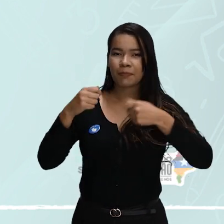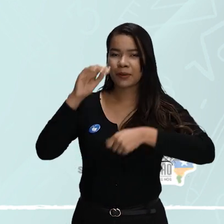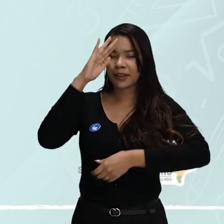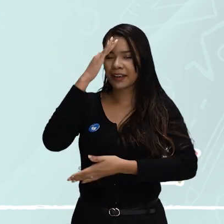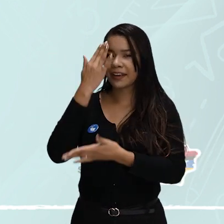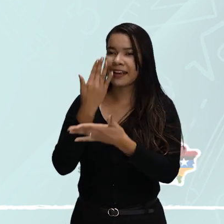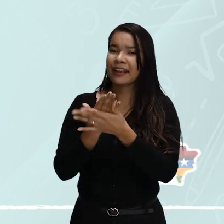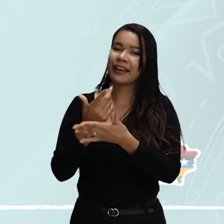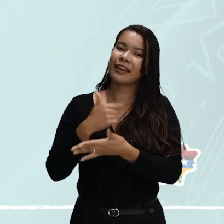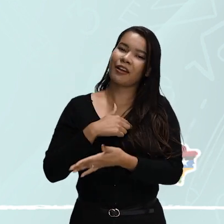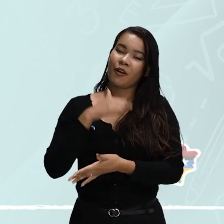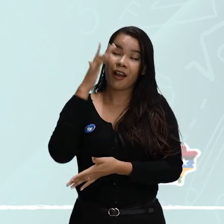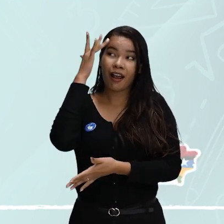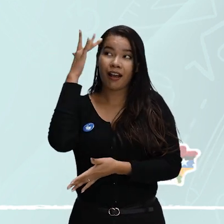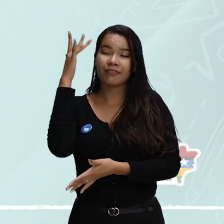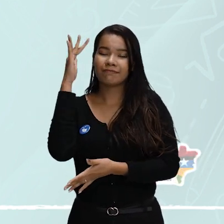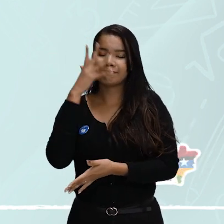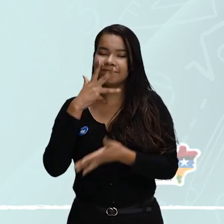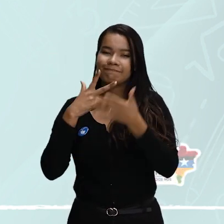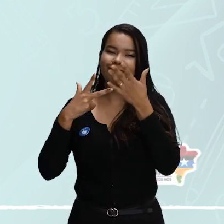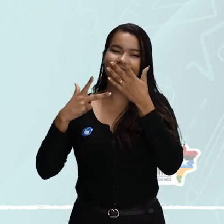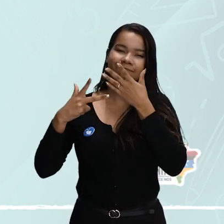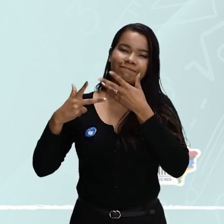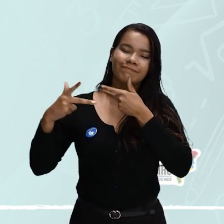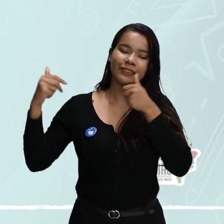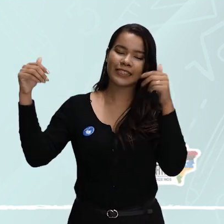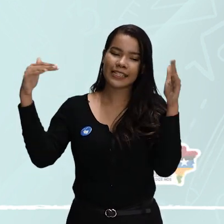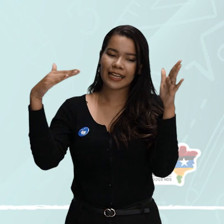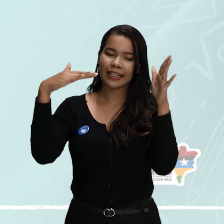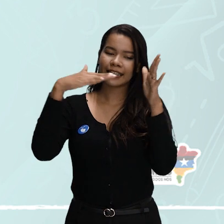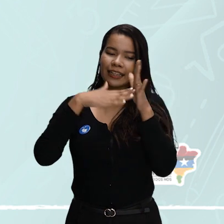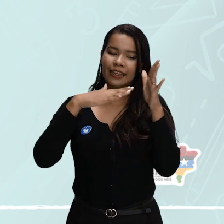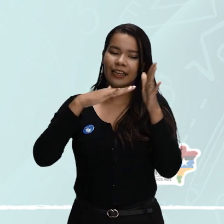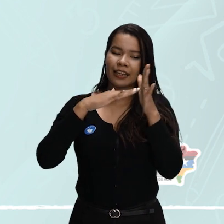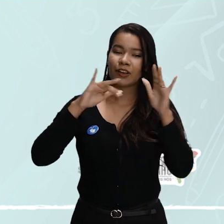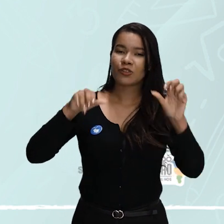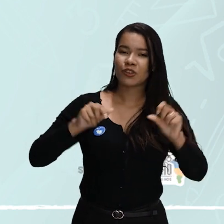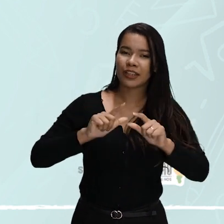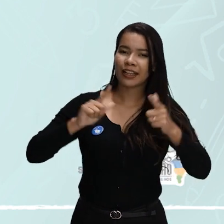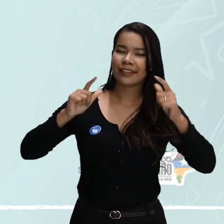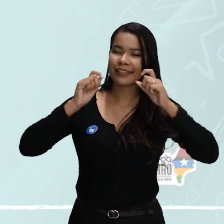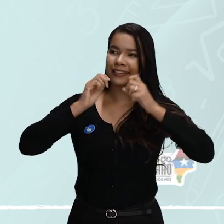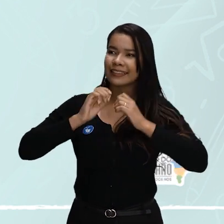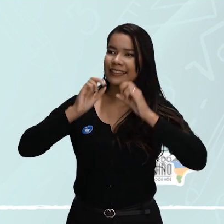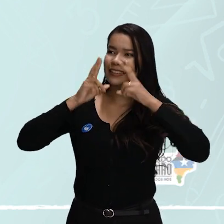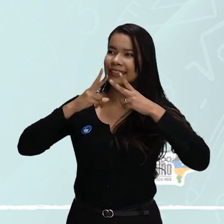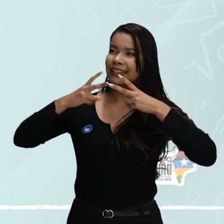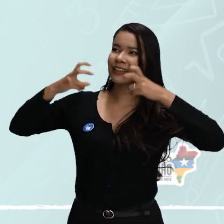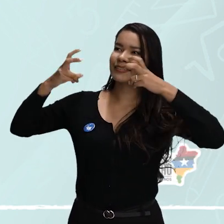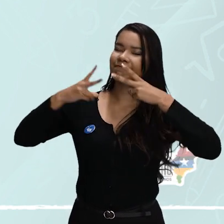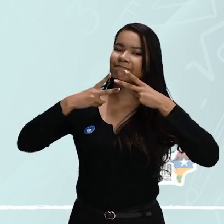Acho bonito até o jornaleiro a gritar,